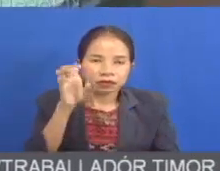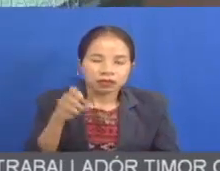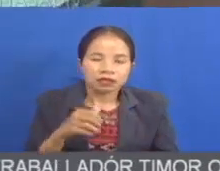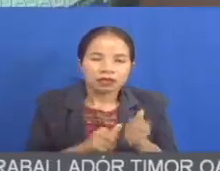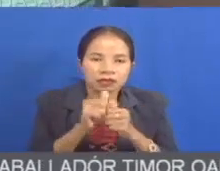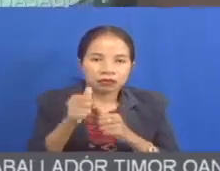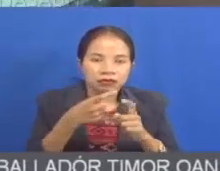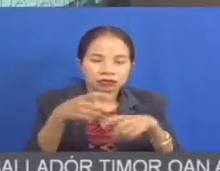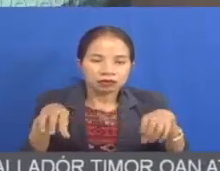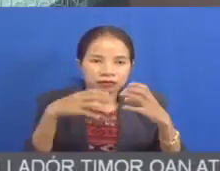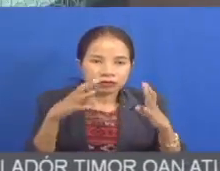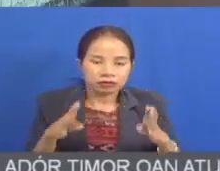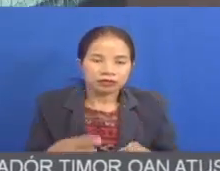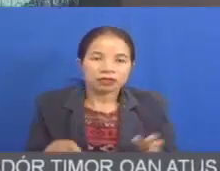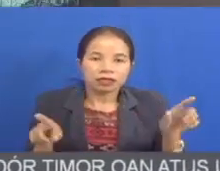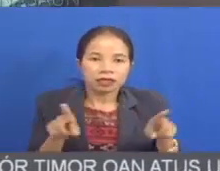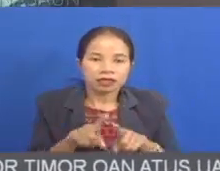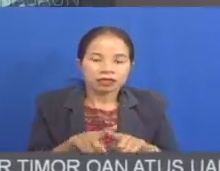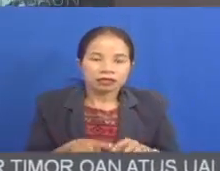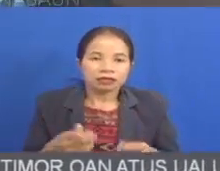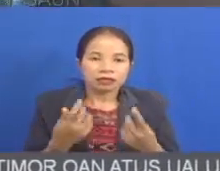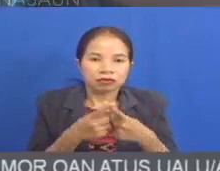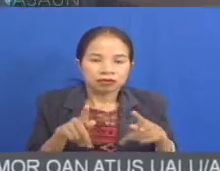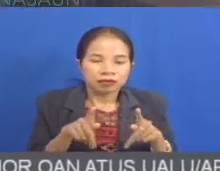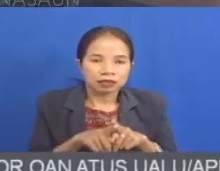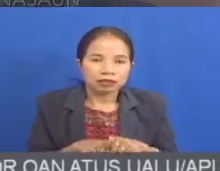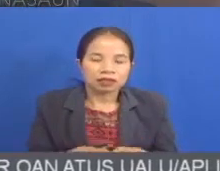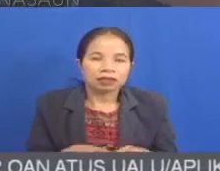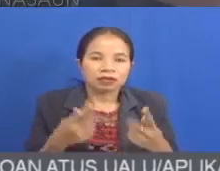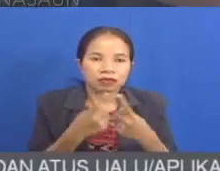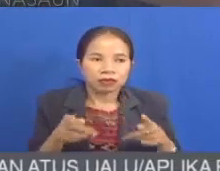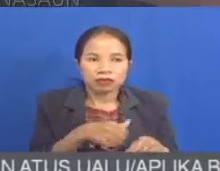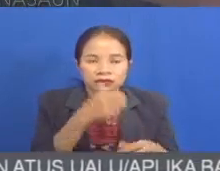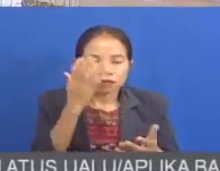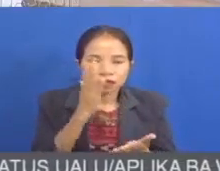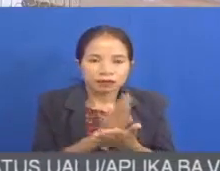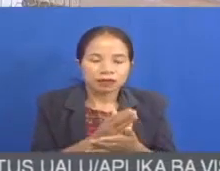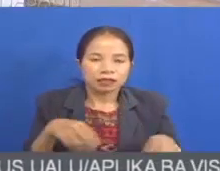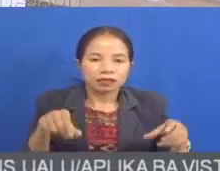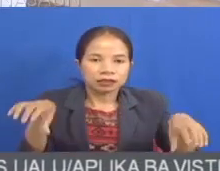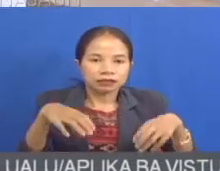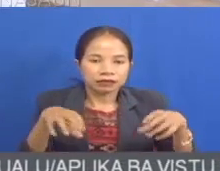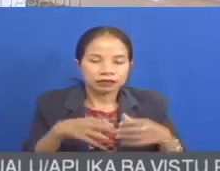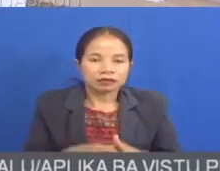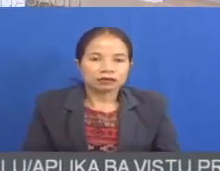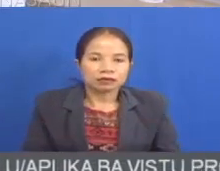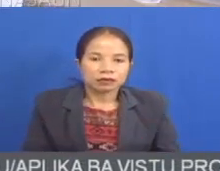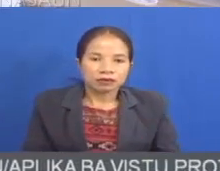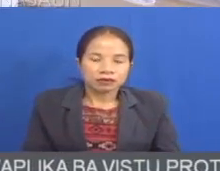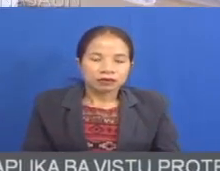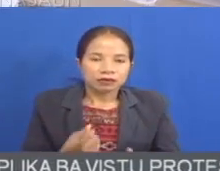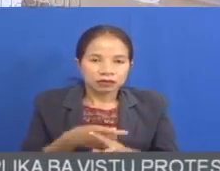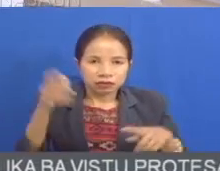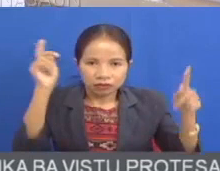Russi Trabalhadores, relaciona com companhia, ou empresa balun rapara contrato de serviço. Russi caso